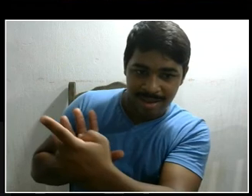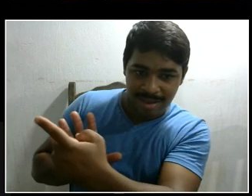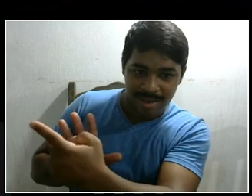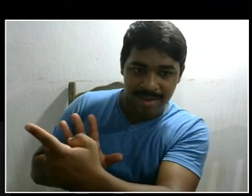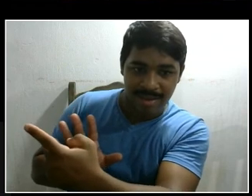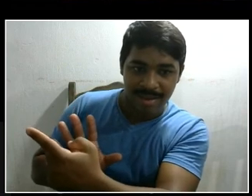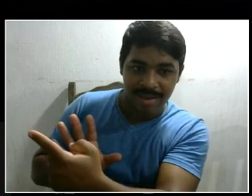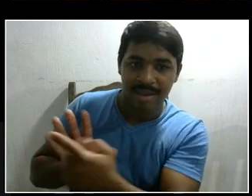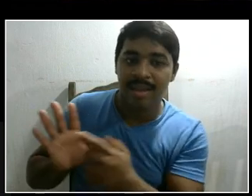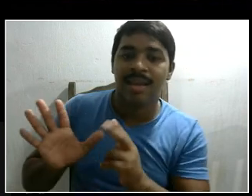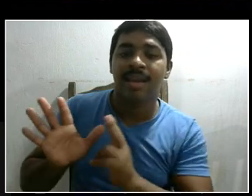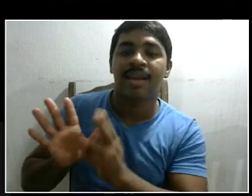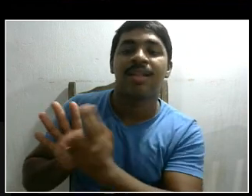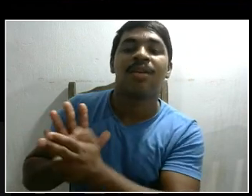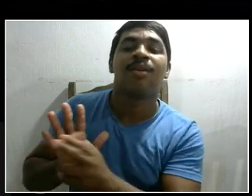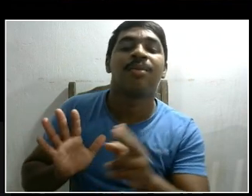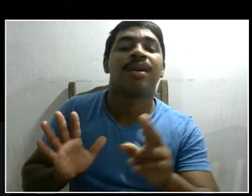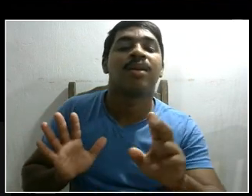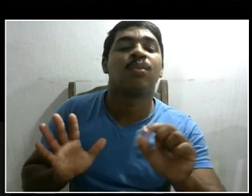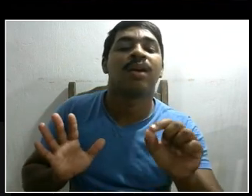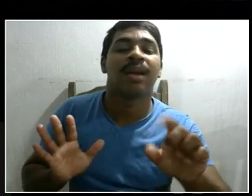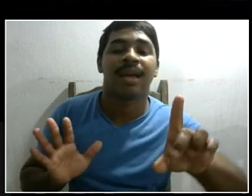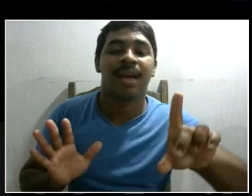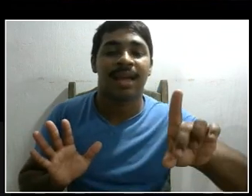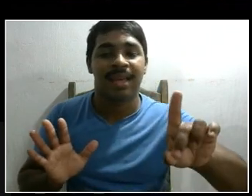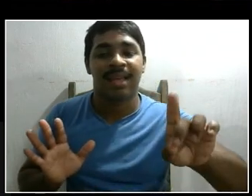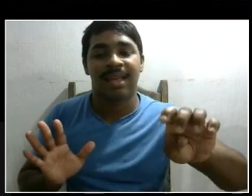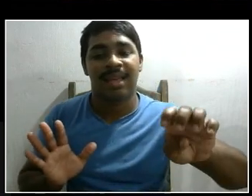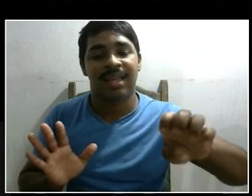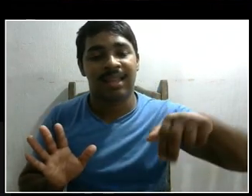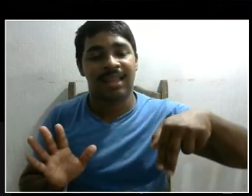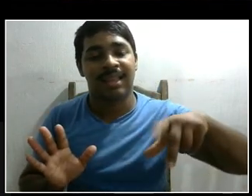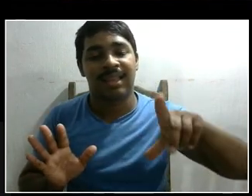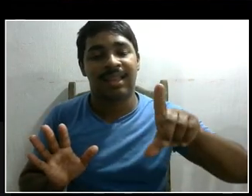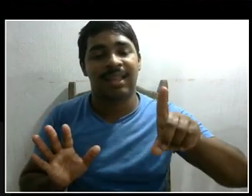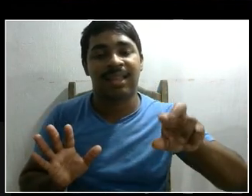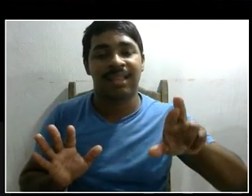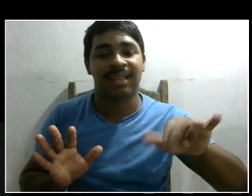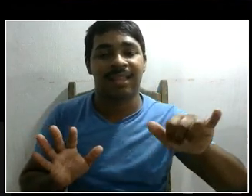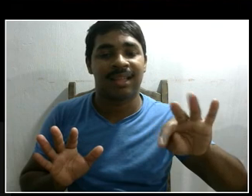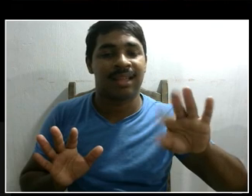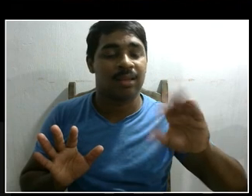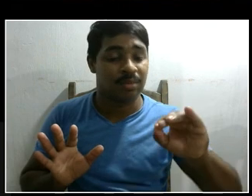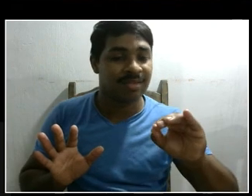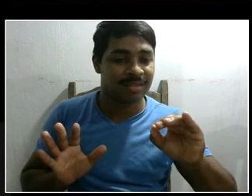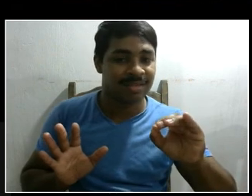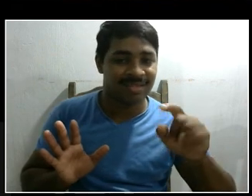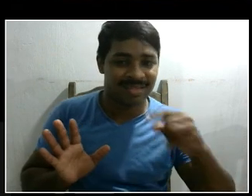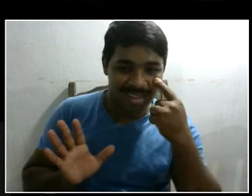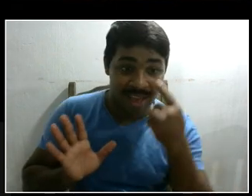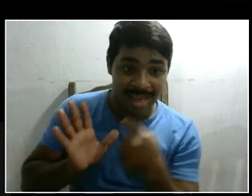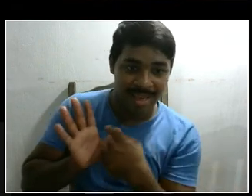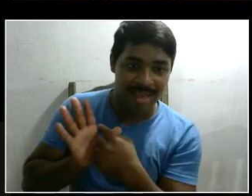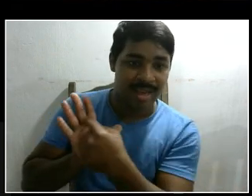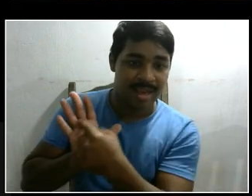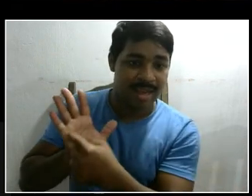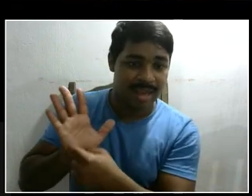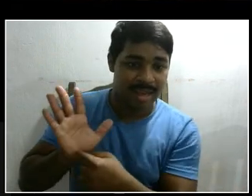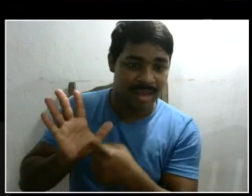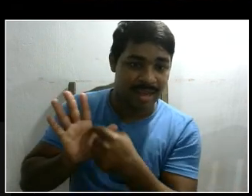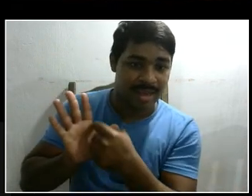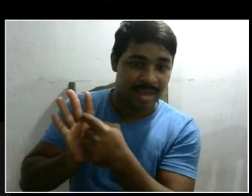galhos, ele é chamado de dendrito. Então, os dedos de vocês vão lembrar dos dendritos, tá? A palma da mão, você